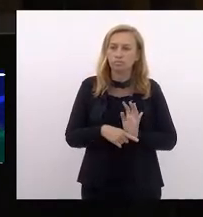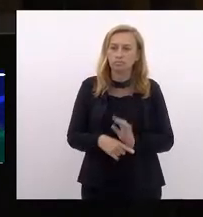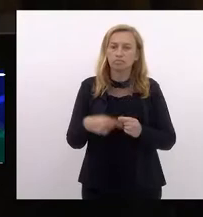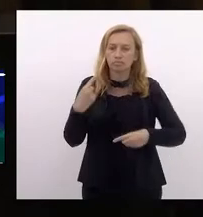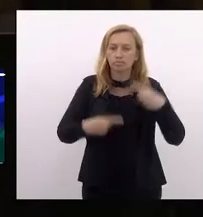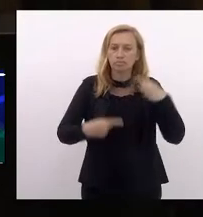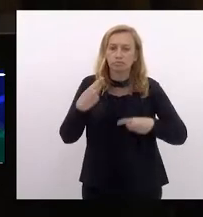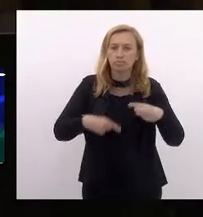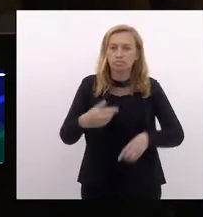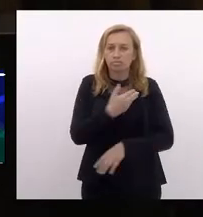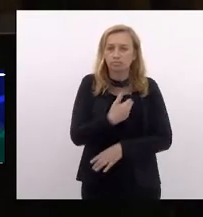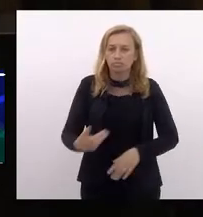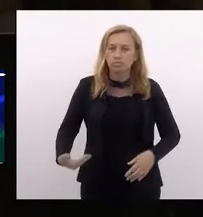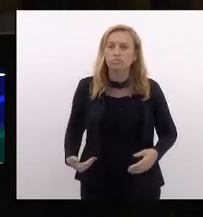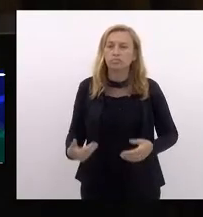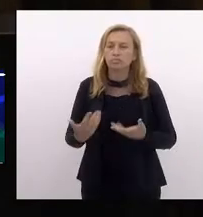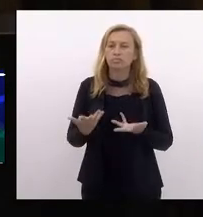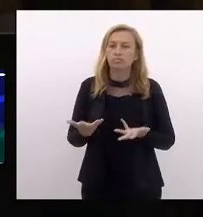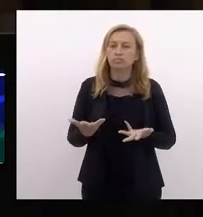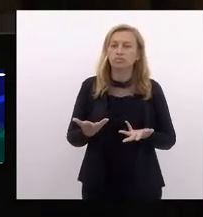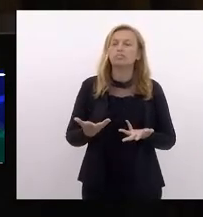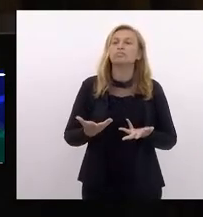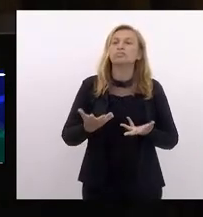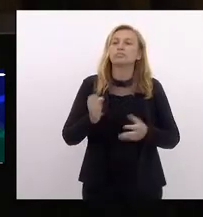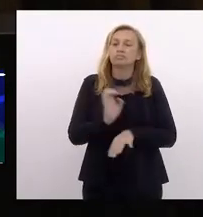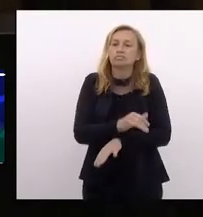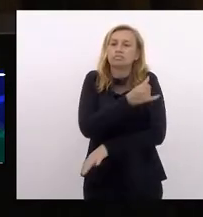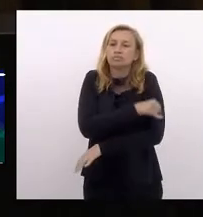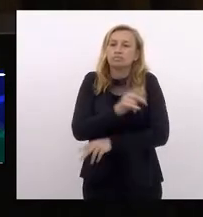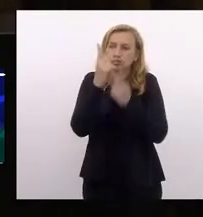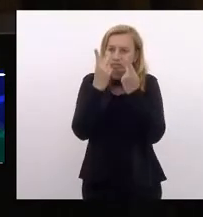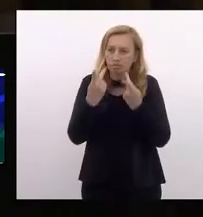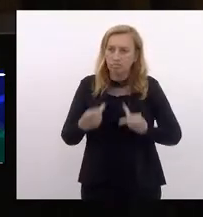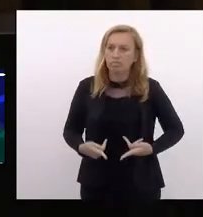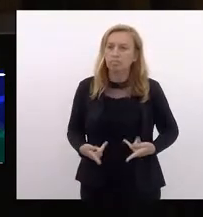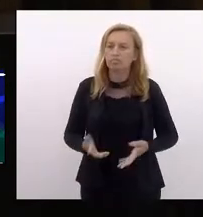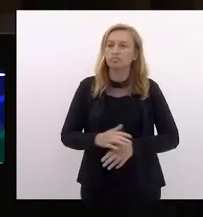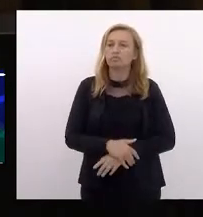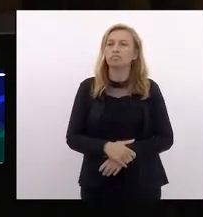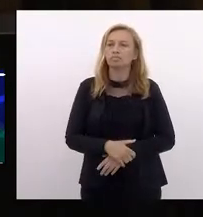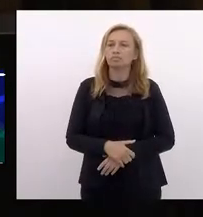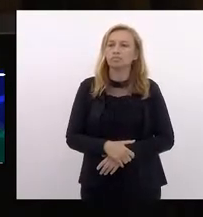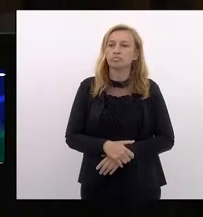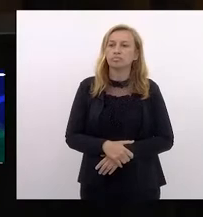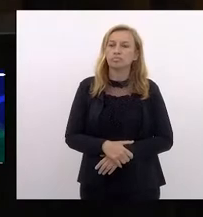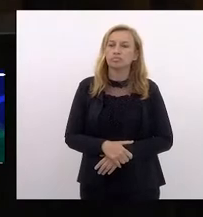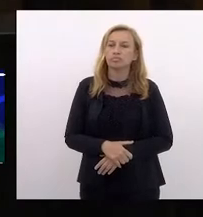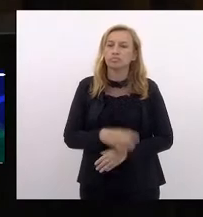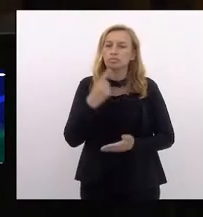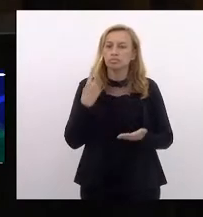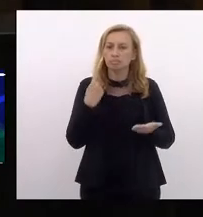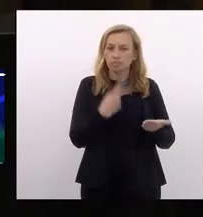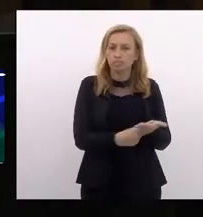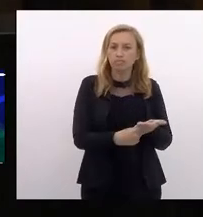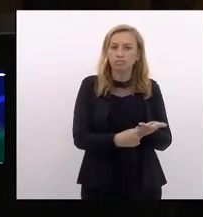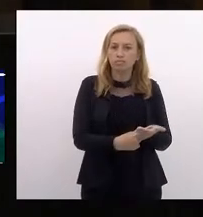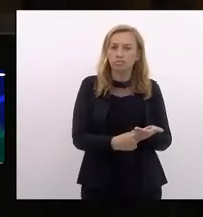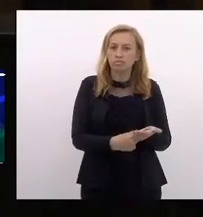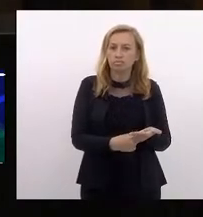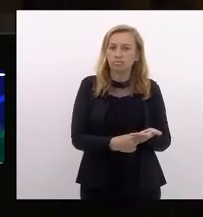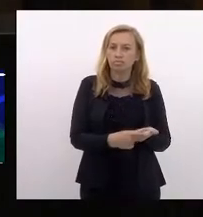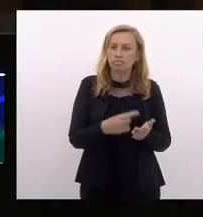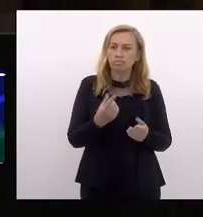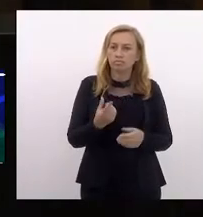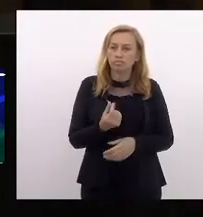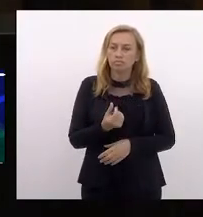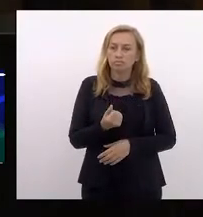econômica social e humanitária do Estado do Rio de Janeiro que seria se comprometer com